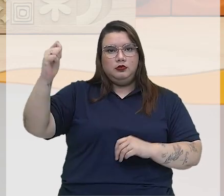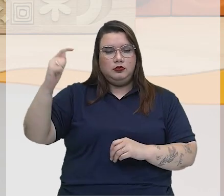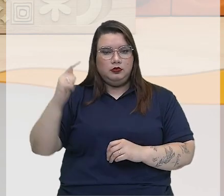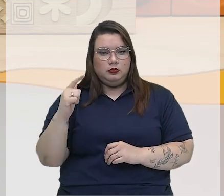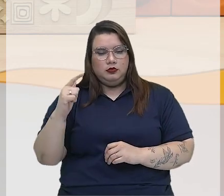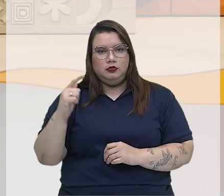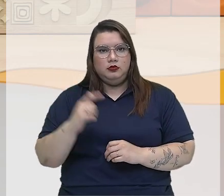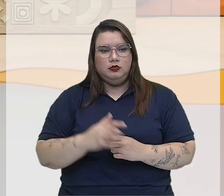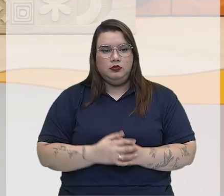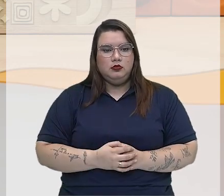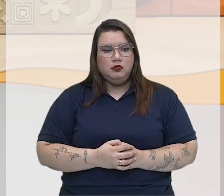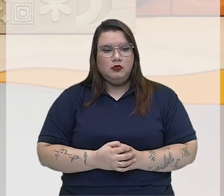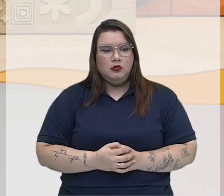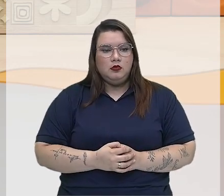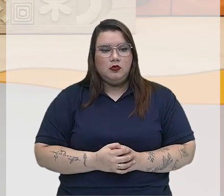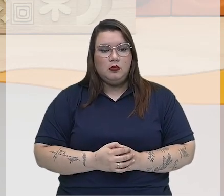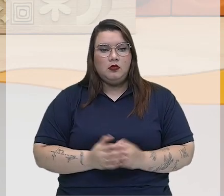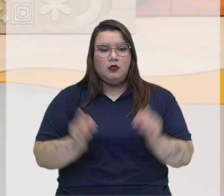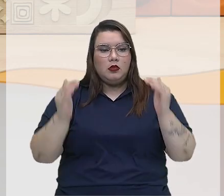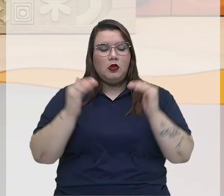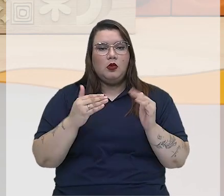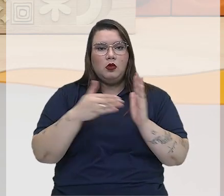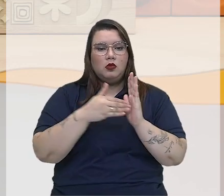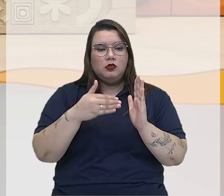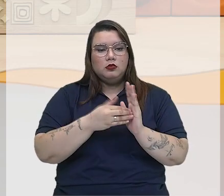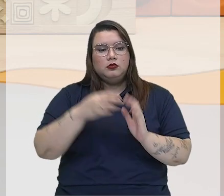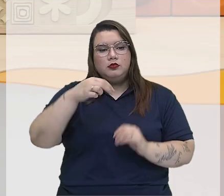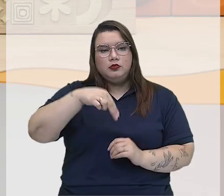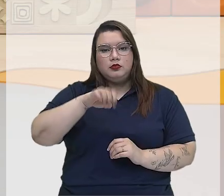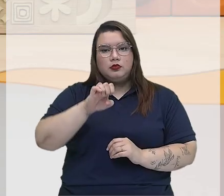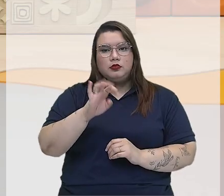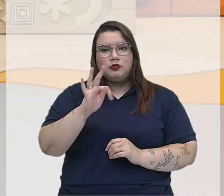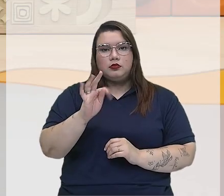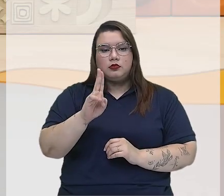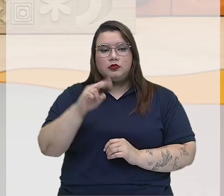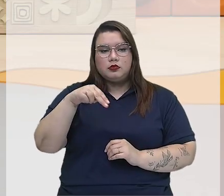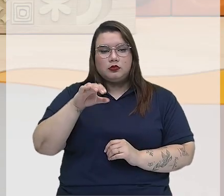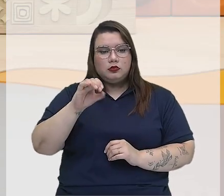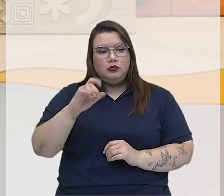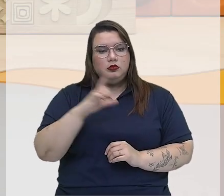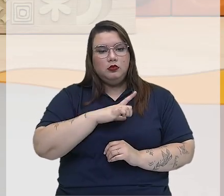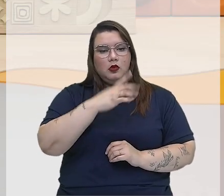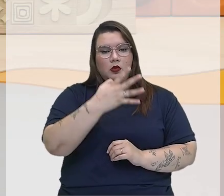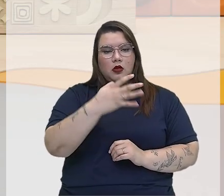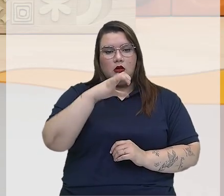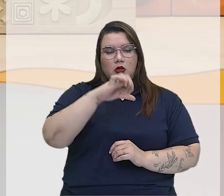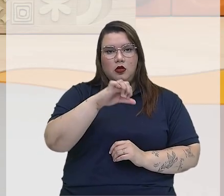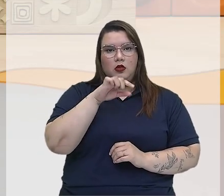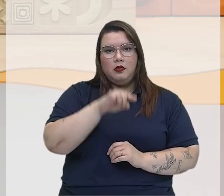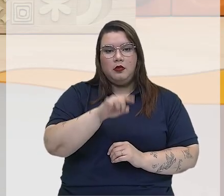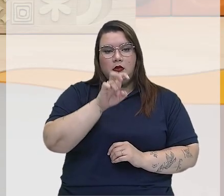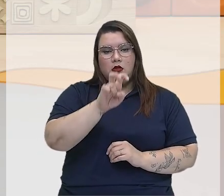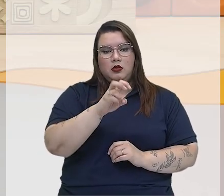2.870.990.000 quilômetros de distância do Sol. Por último, o Netuno, que tem